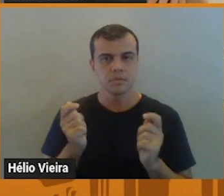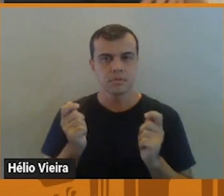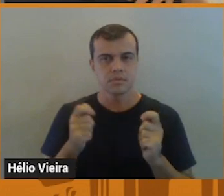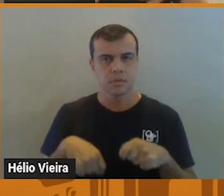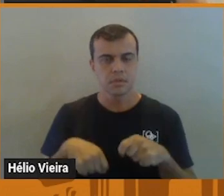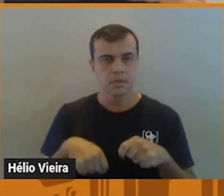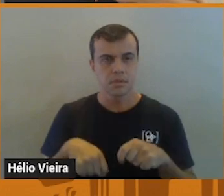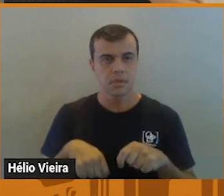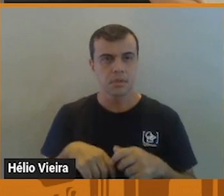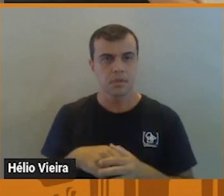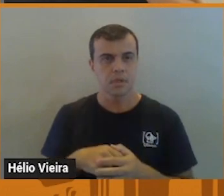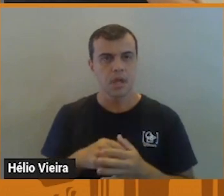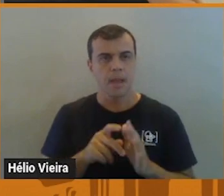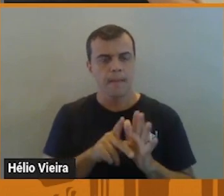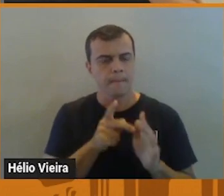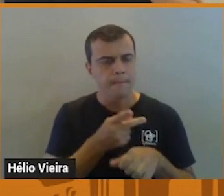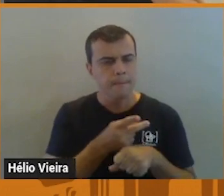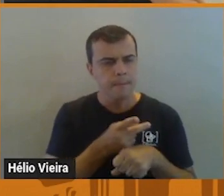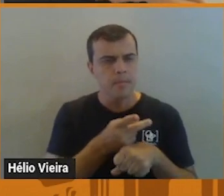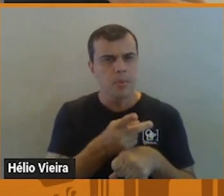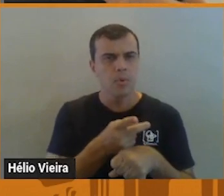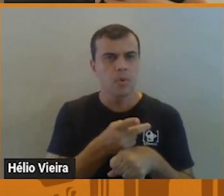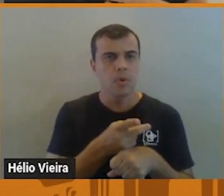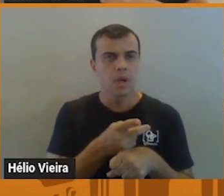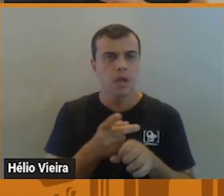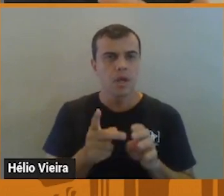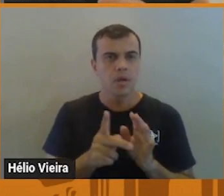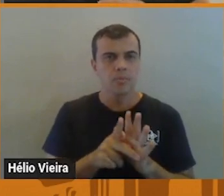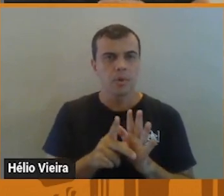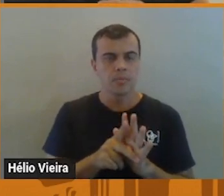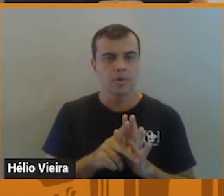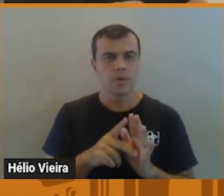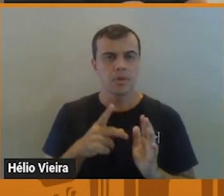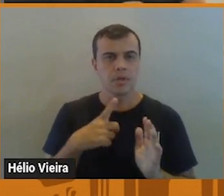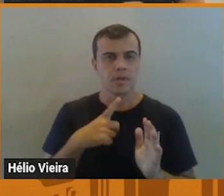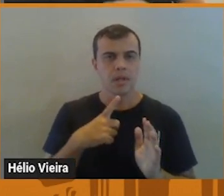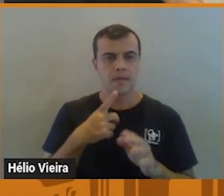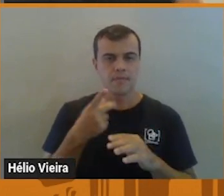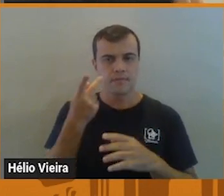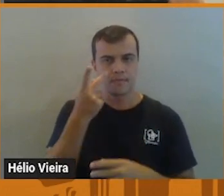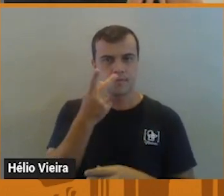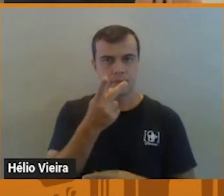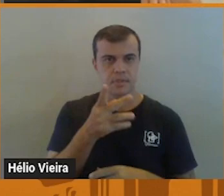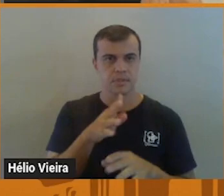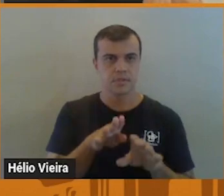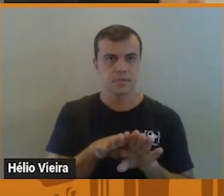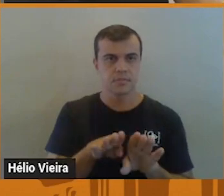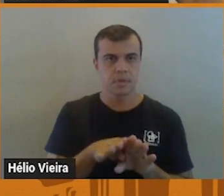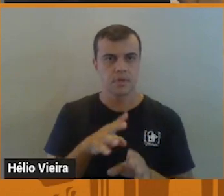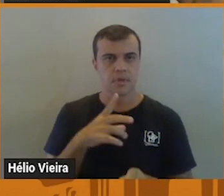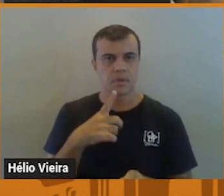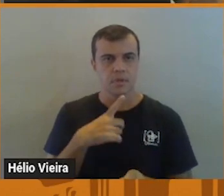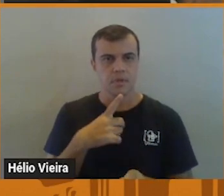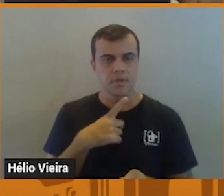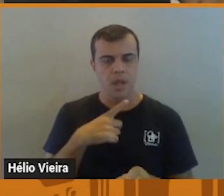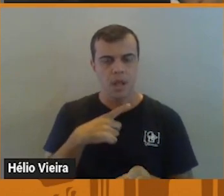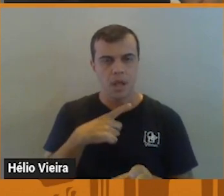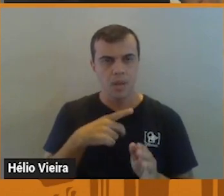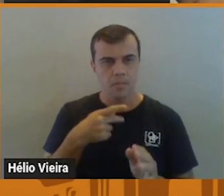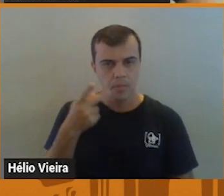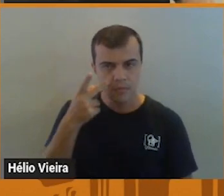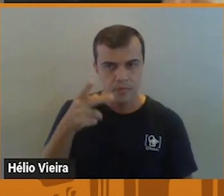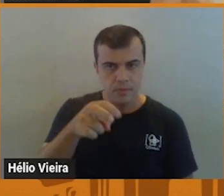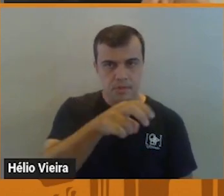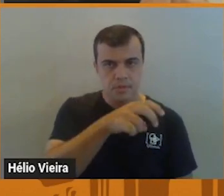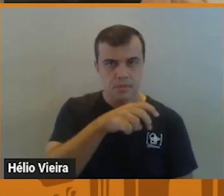né, procurar esses tombados e visitar esses tombados, mas também ter a oportunidade de circular pela cidade